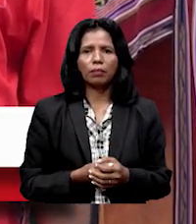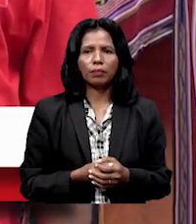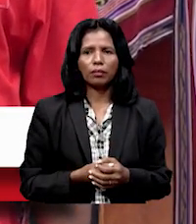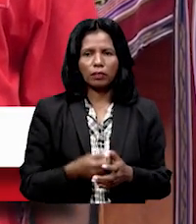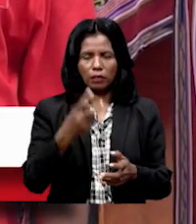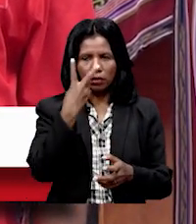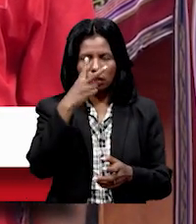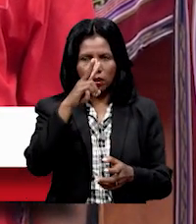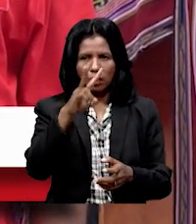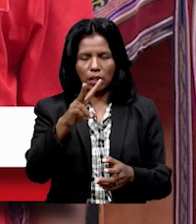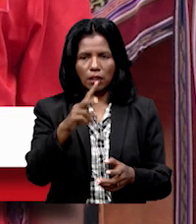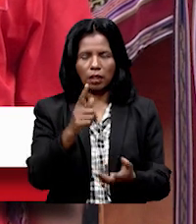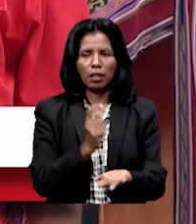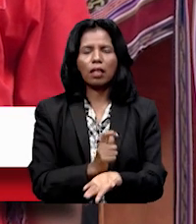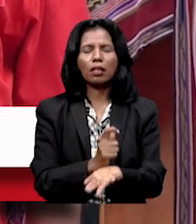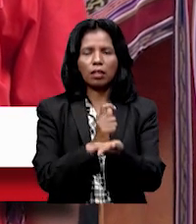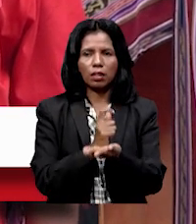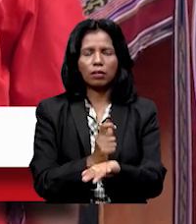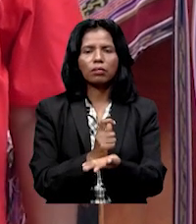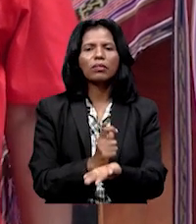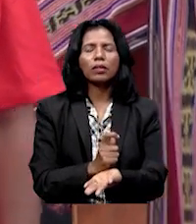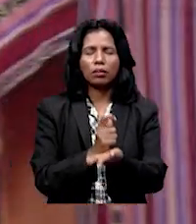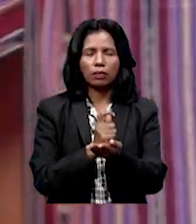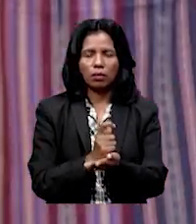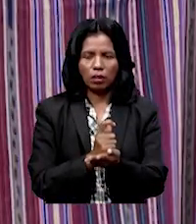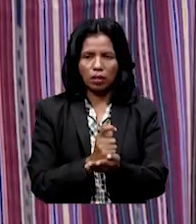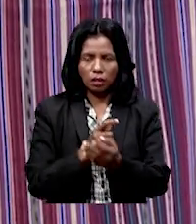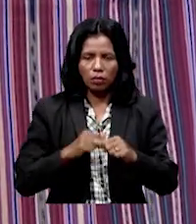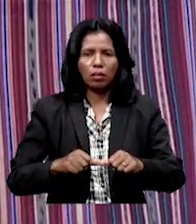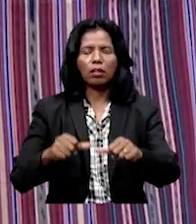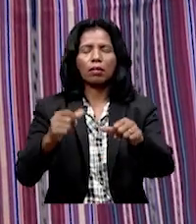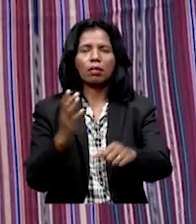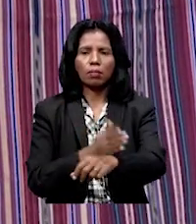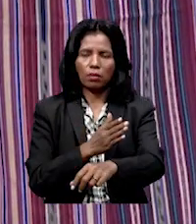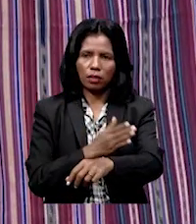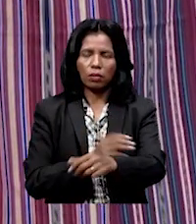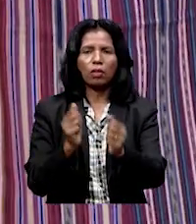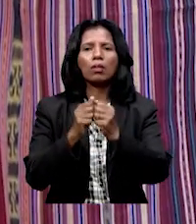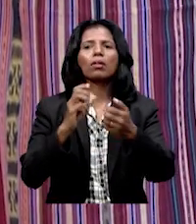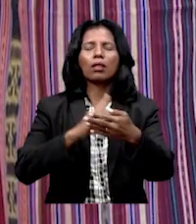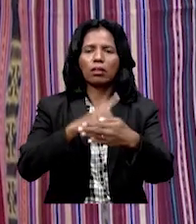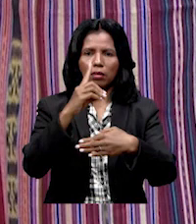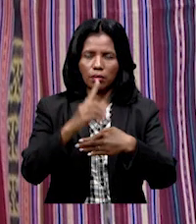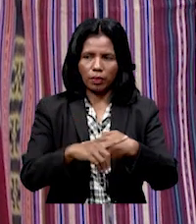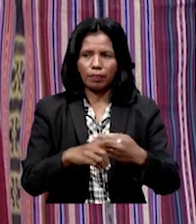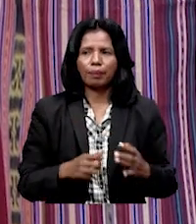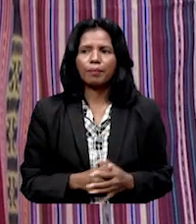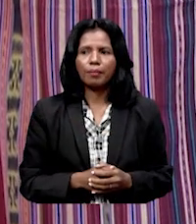Hare Ataoro Irané Buras Babebei O desenvolvimento